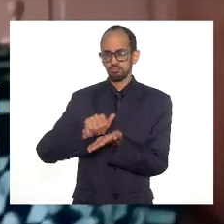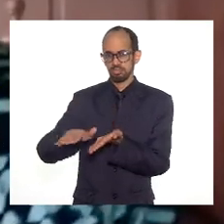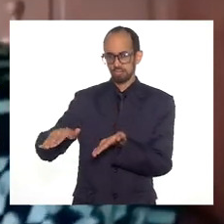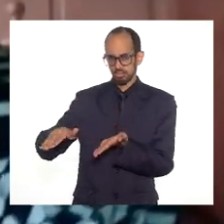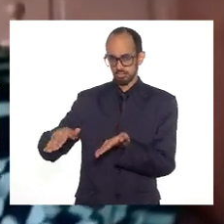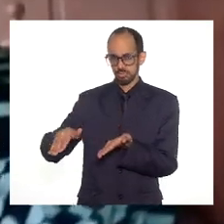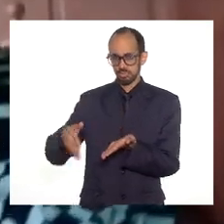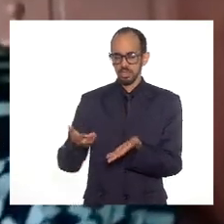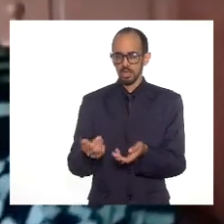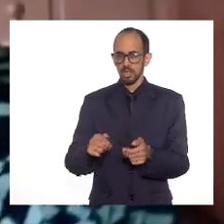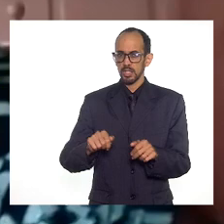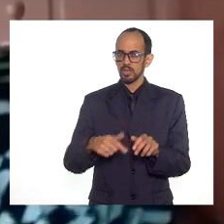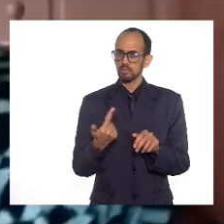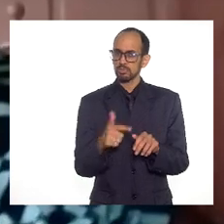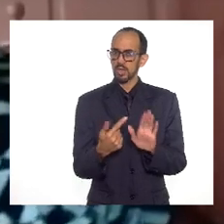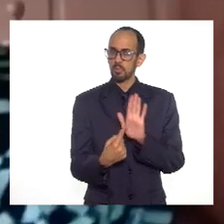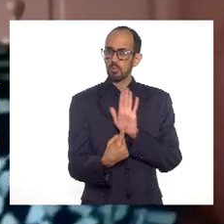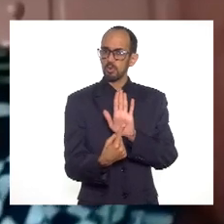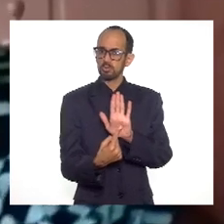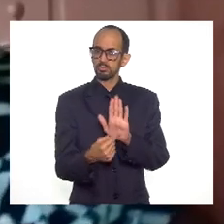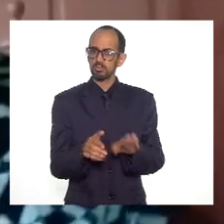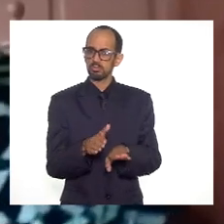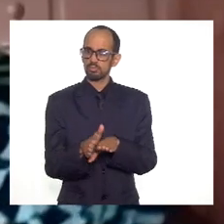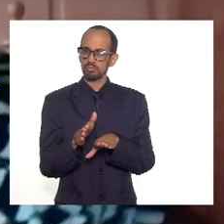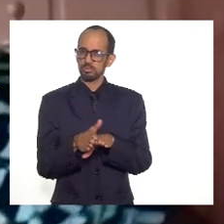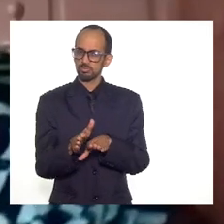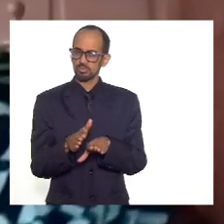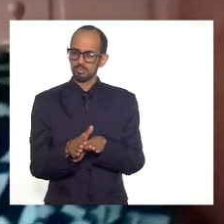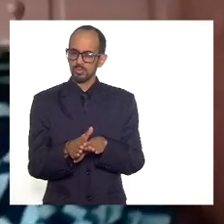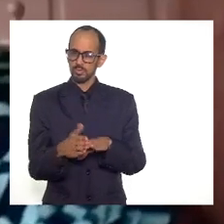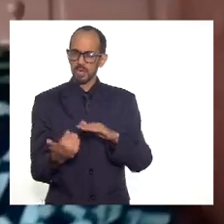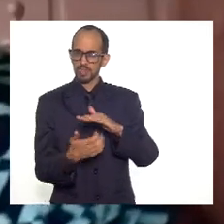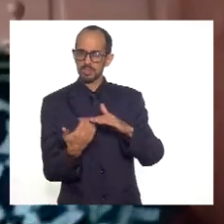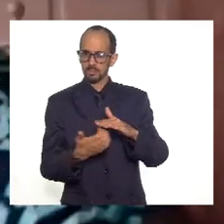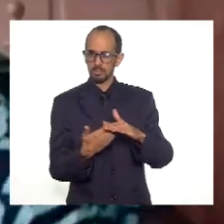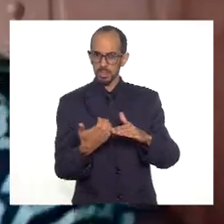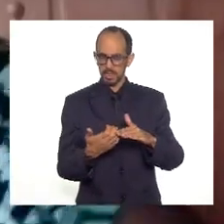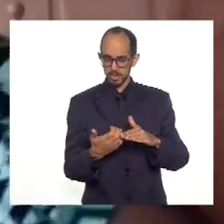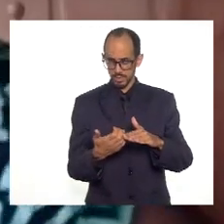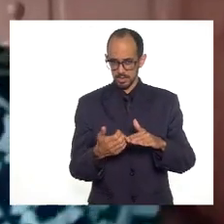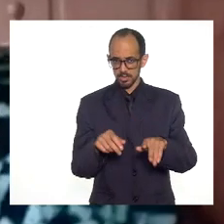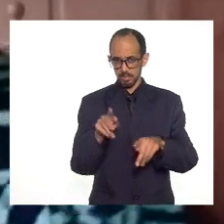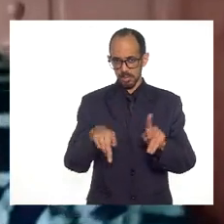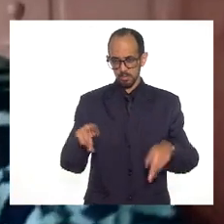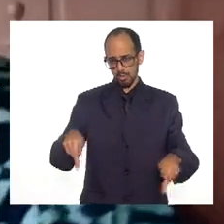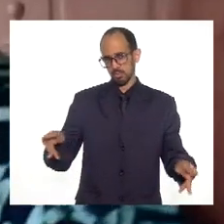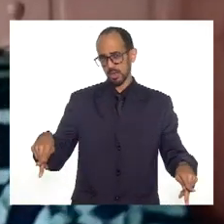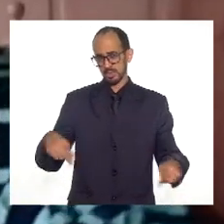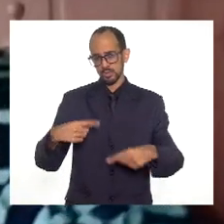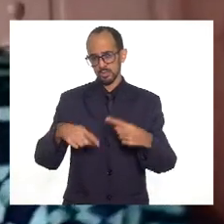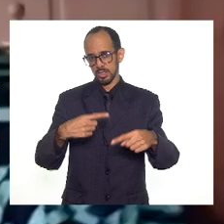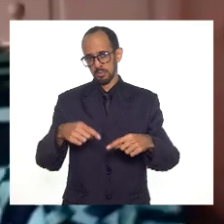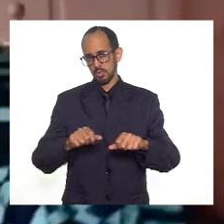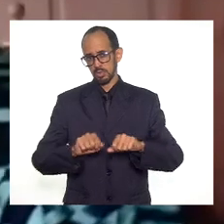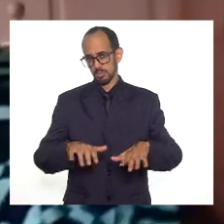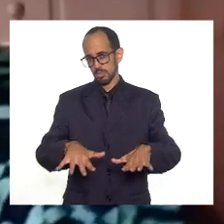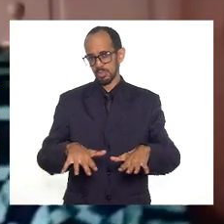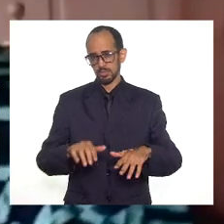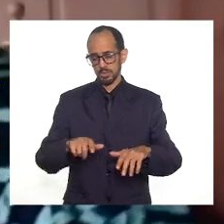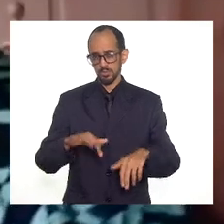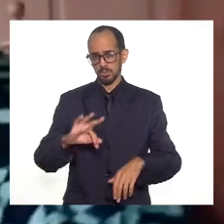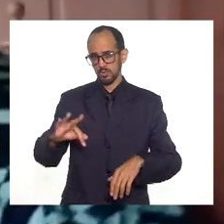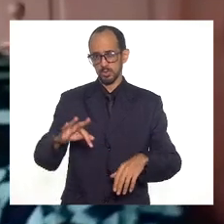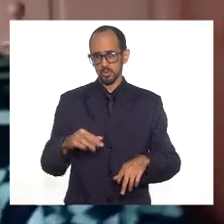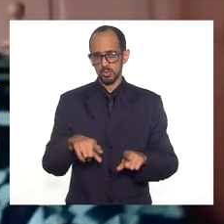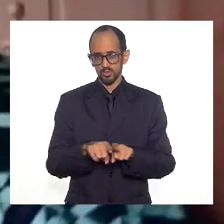norteamento para a população fluminense, para suas empresas, para suas instituições, para o pós-pandemia, para os futuros.